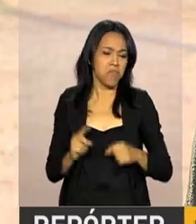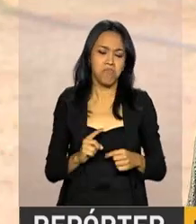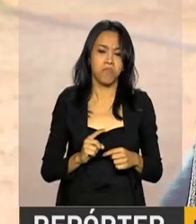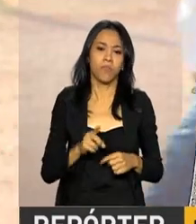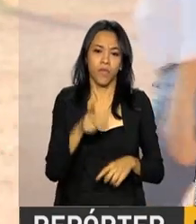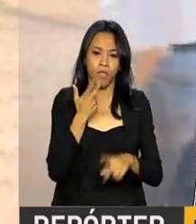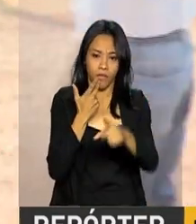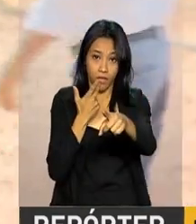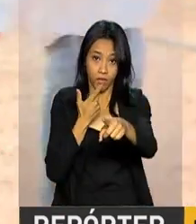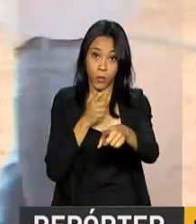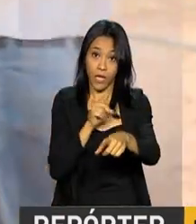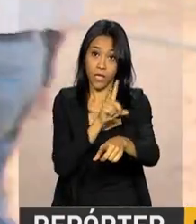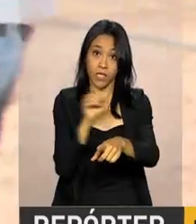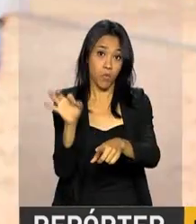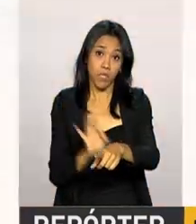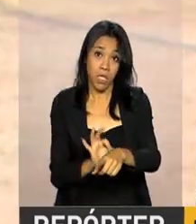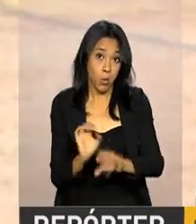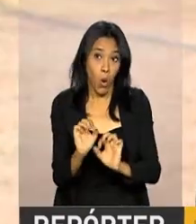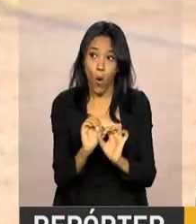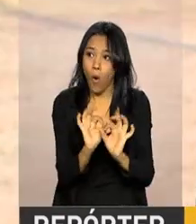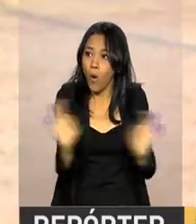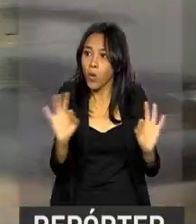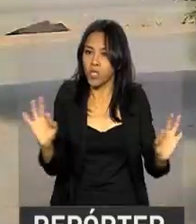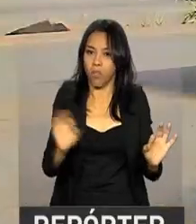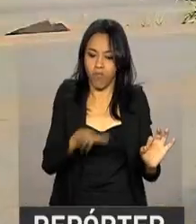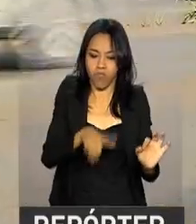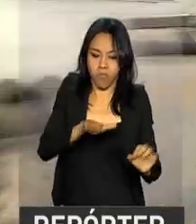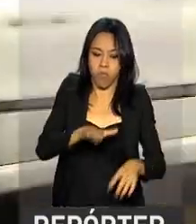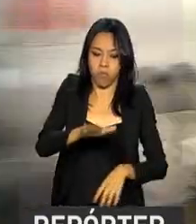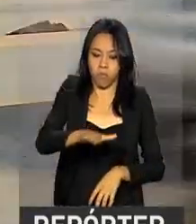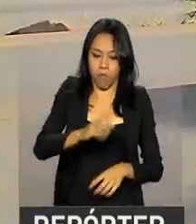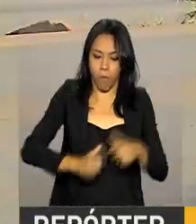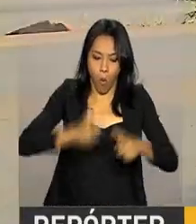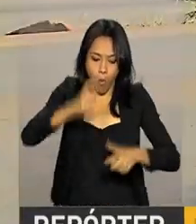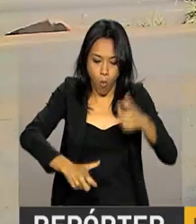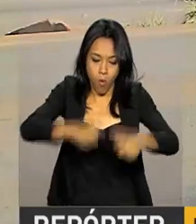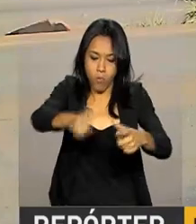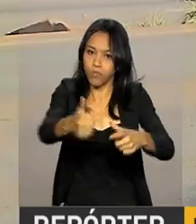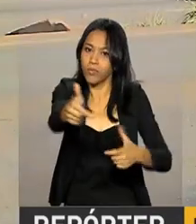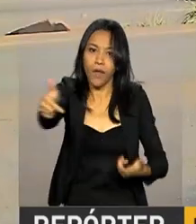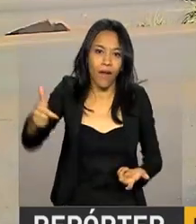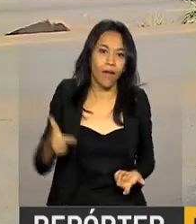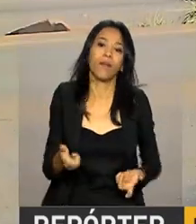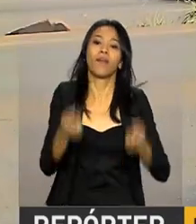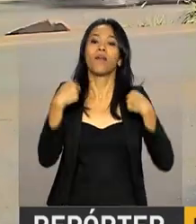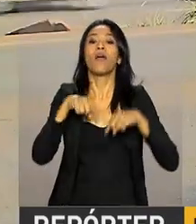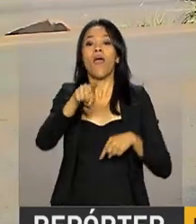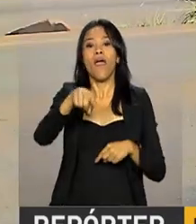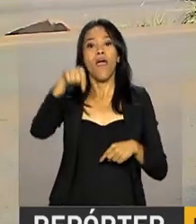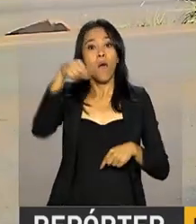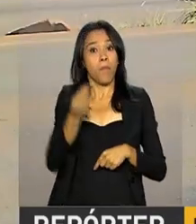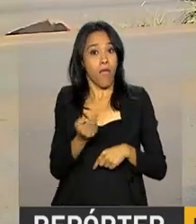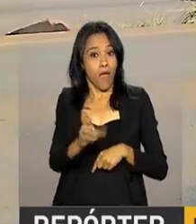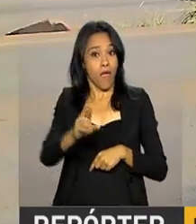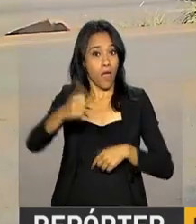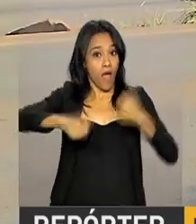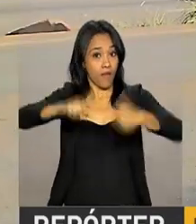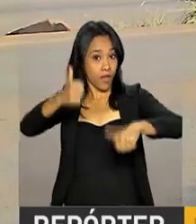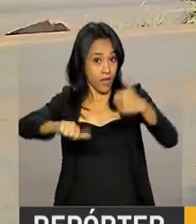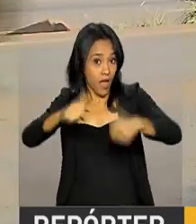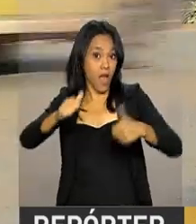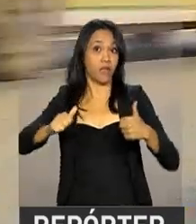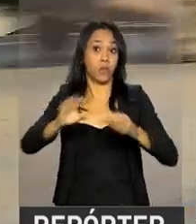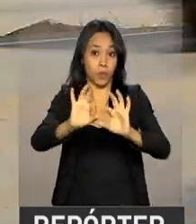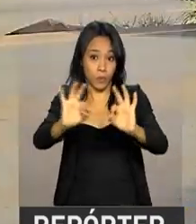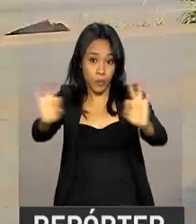rebelde placa de tudo boa temporada não há papéis 0 70 foi uma das rodovias avaliadas pelo denit ela